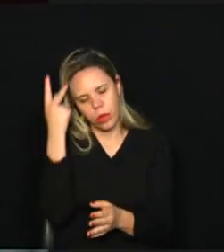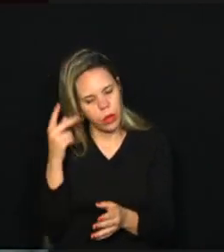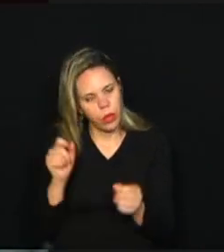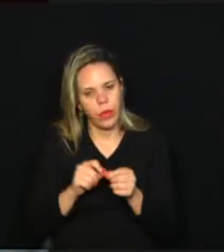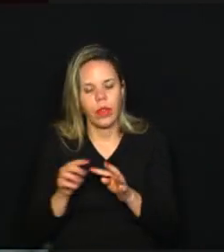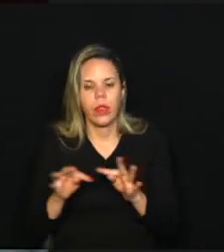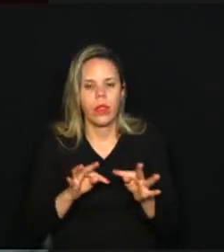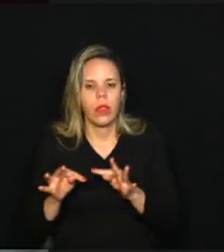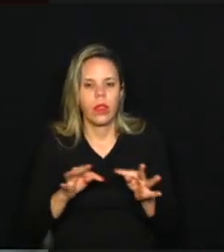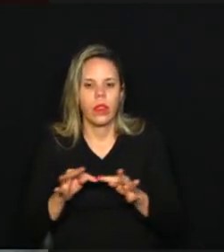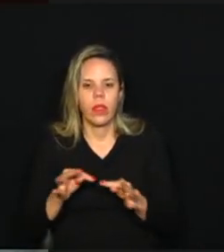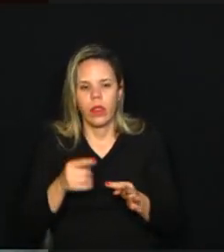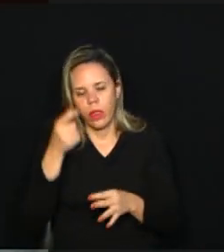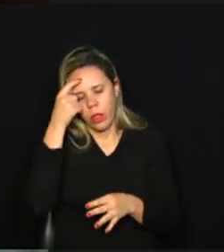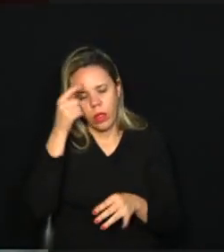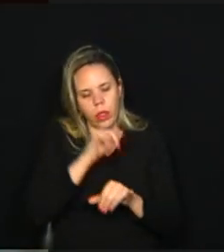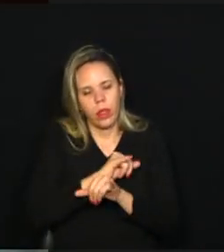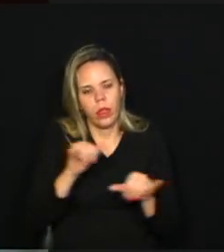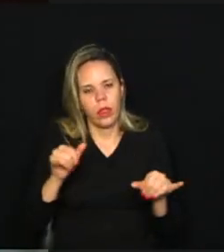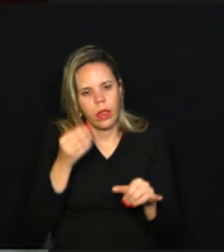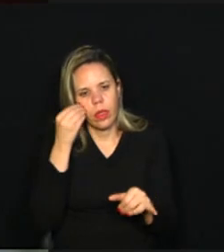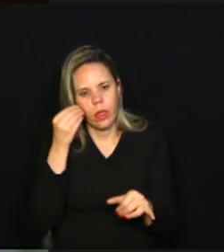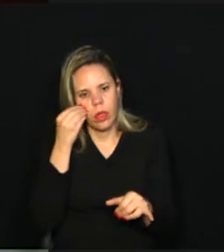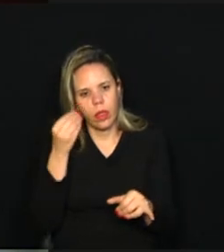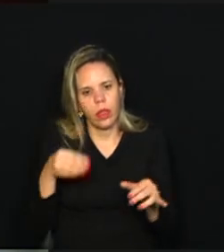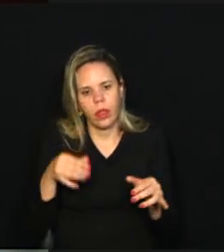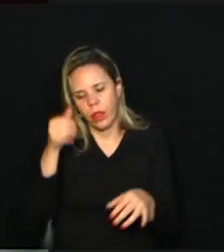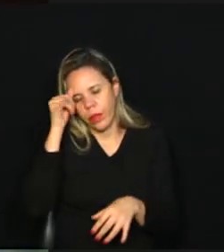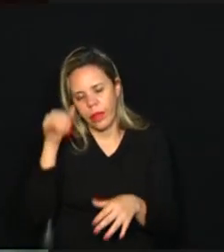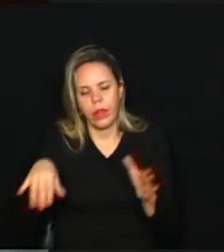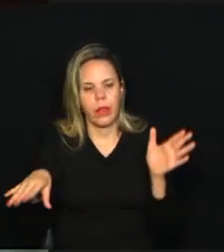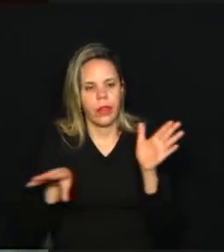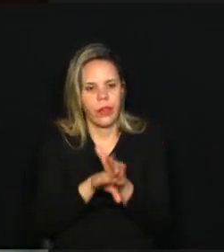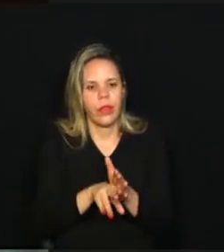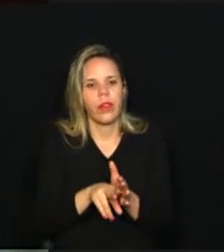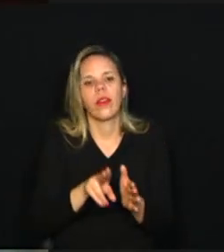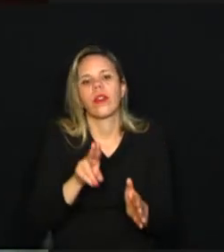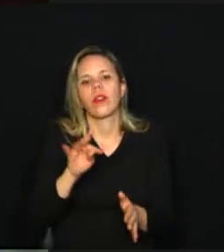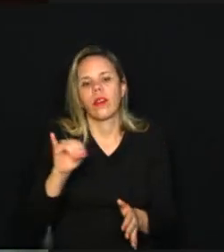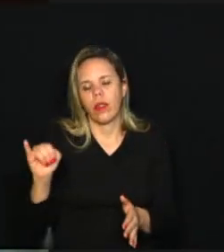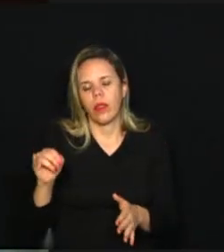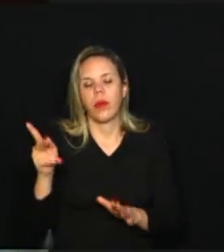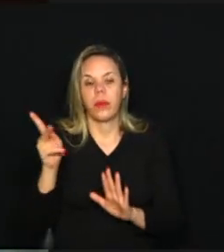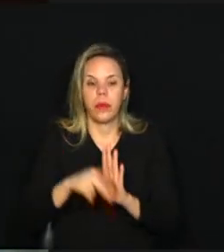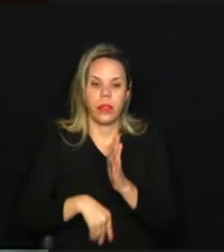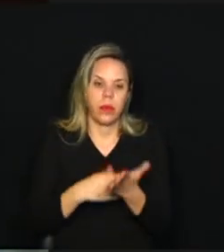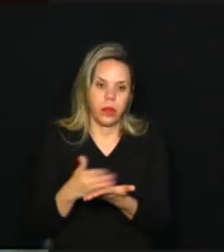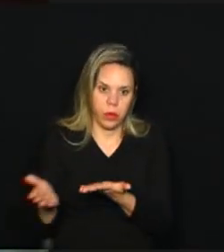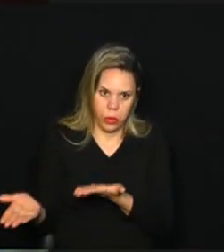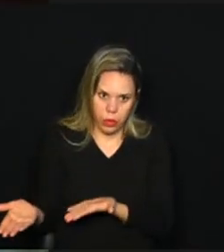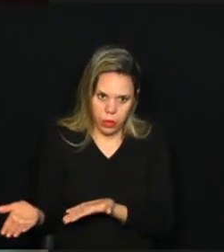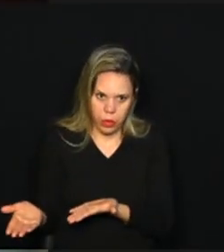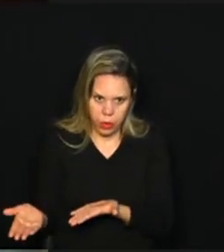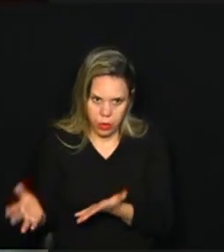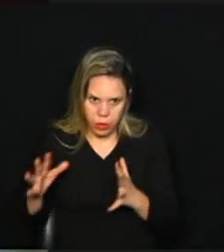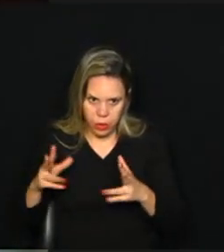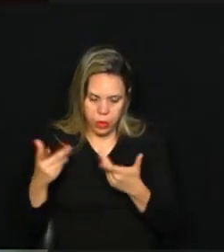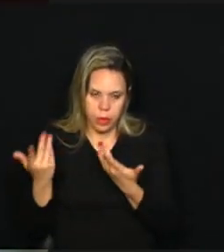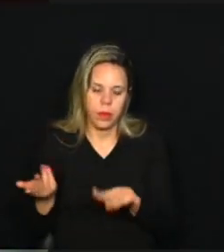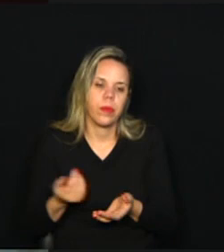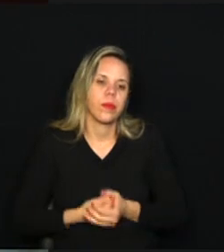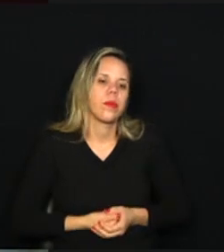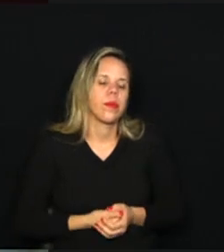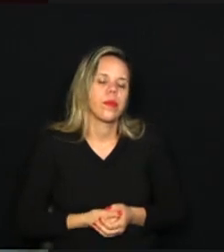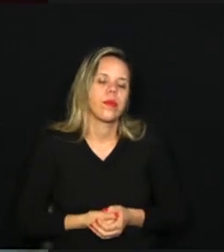fazendo a parte de conscientização, de testagem, evitando que ele chegue até lá. Então, o princípio desse projeto foi totalmente esse.